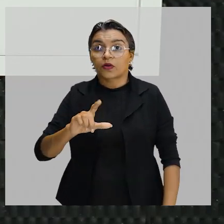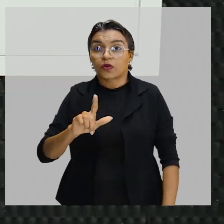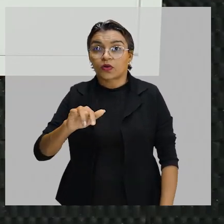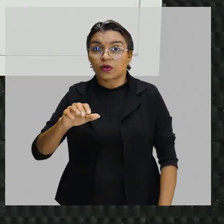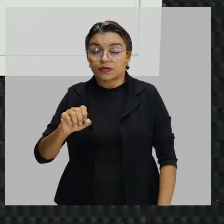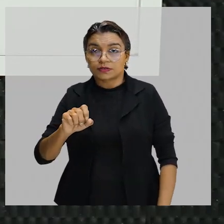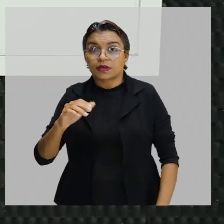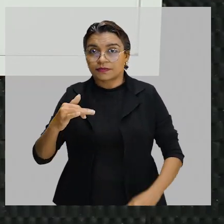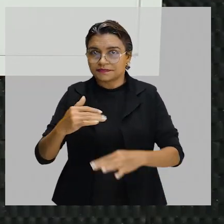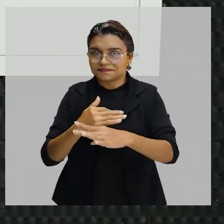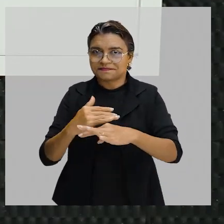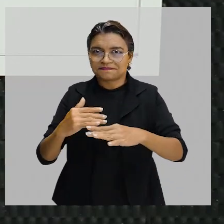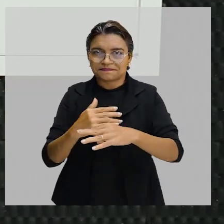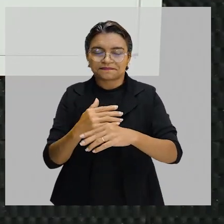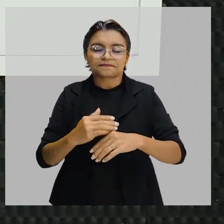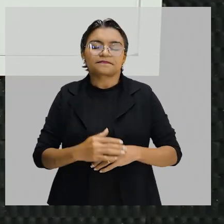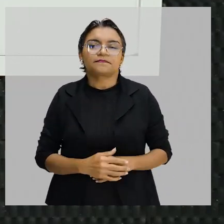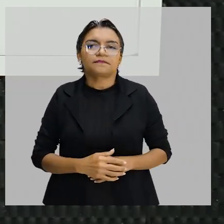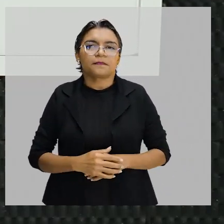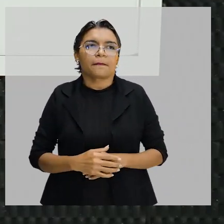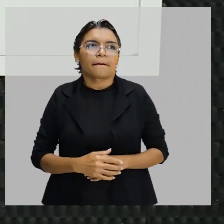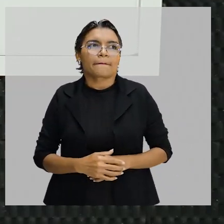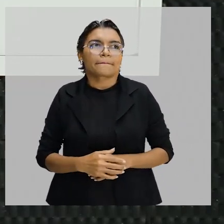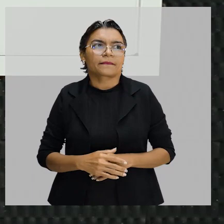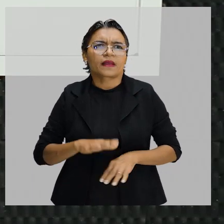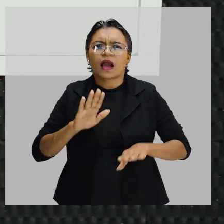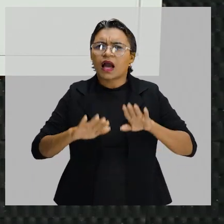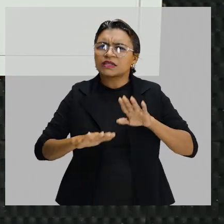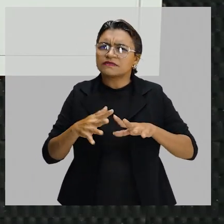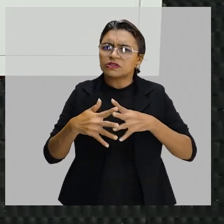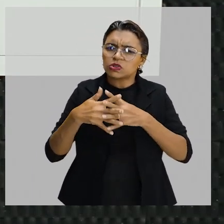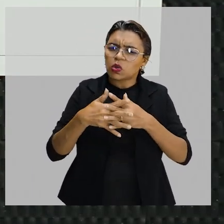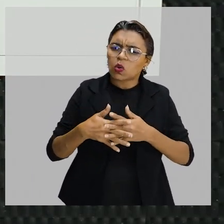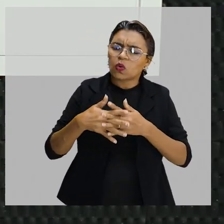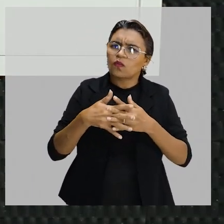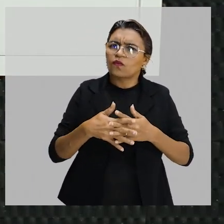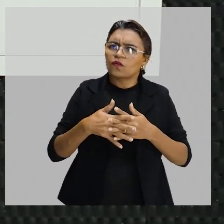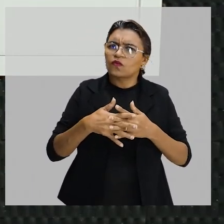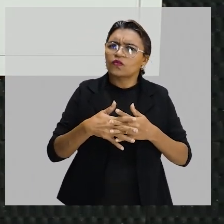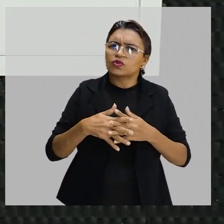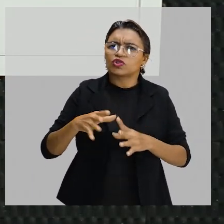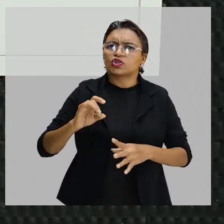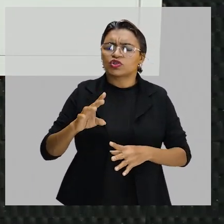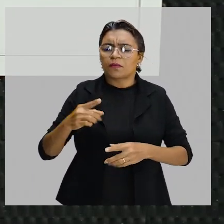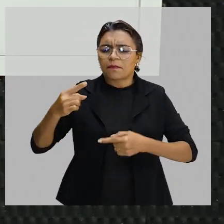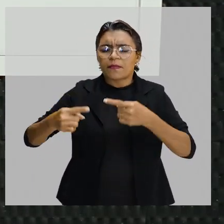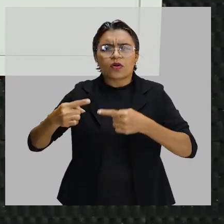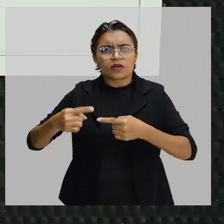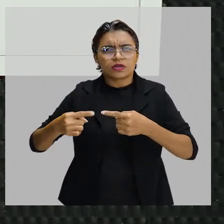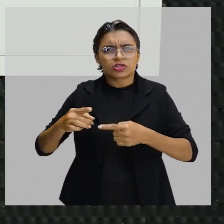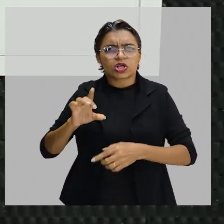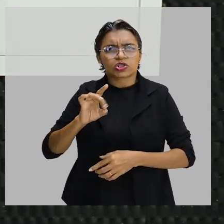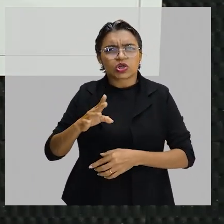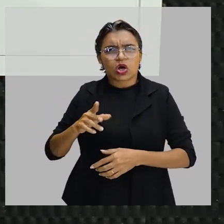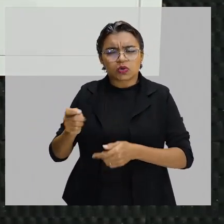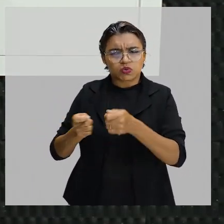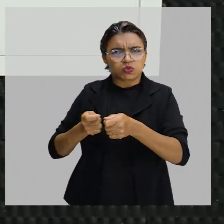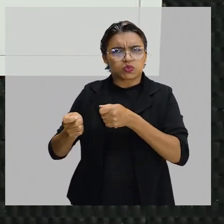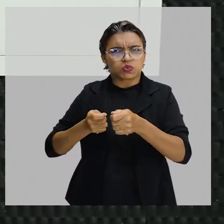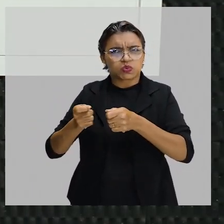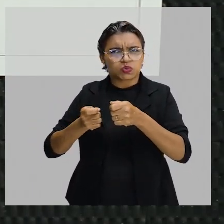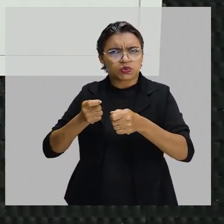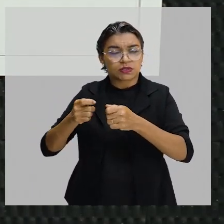Ok? Daí a gente confundir muito e achar que se refere somente ao processo de administração da cidade. Mas veja só, o termo